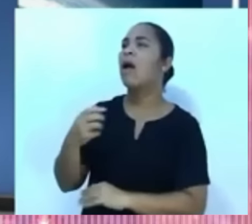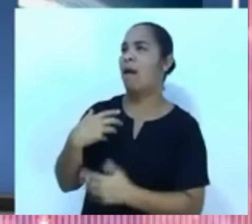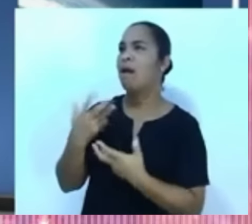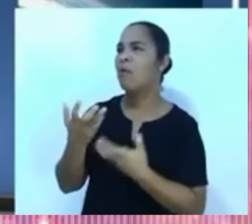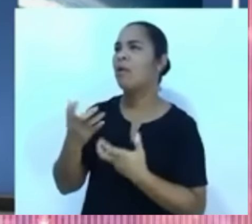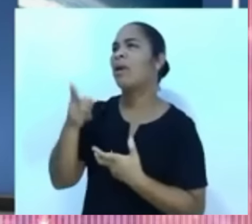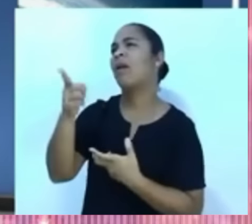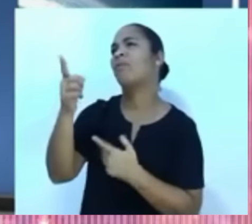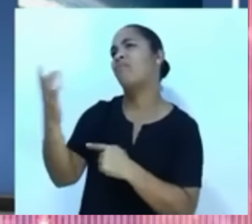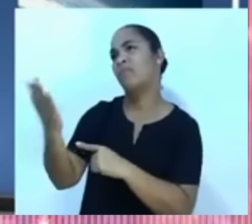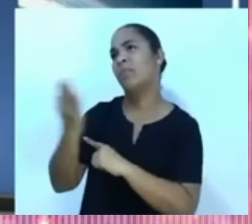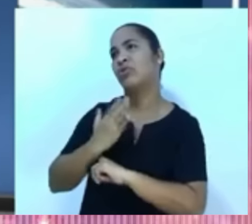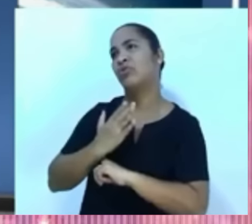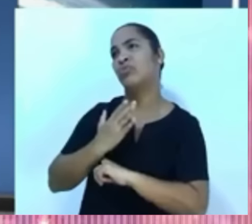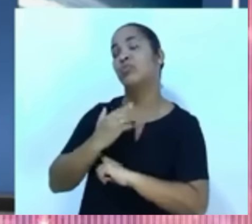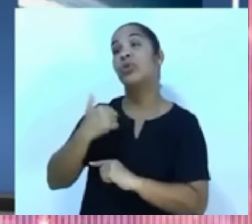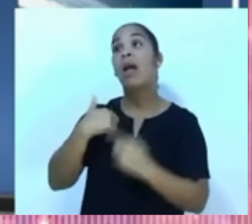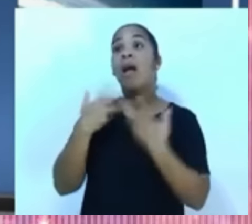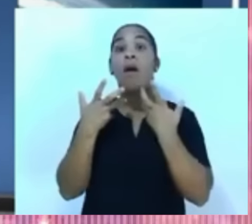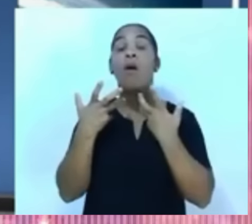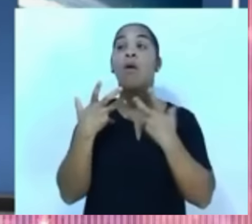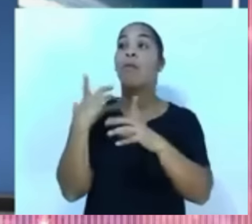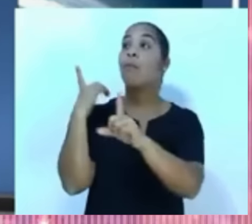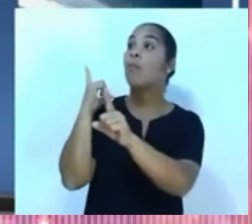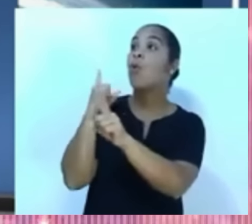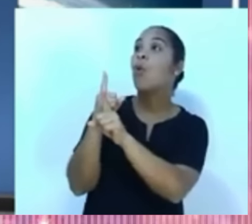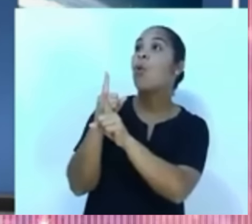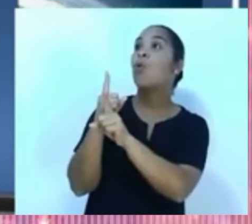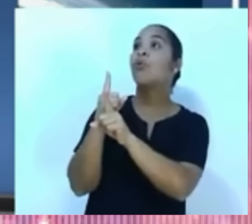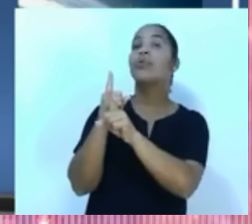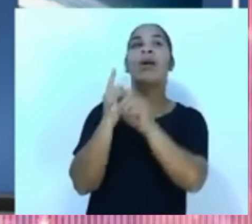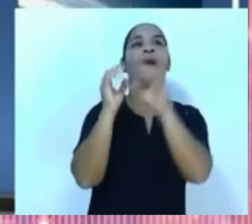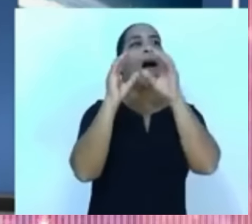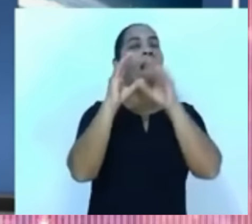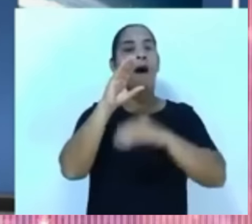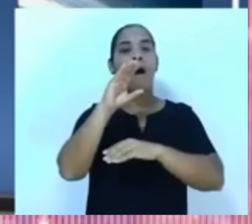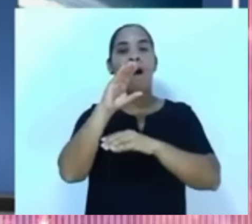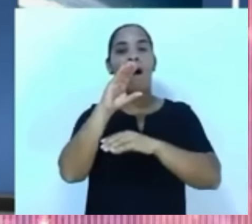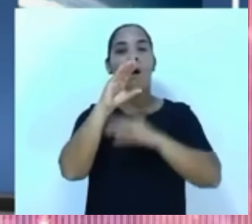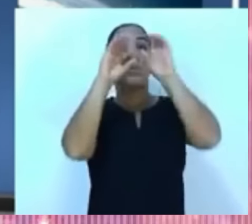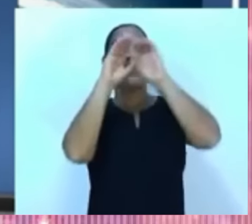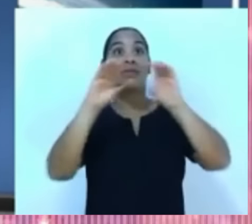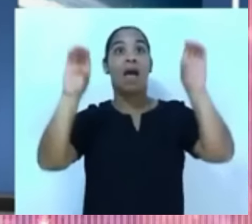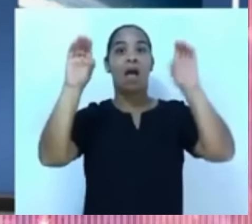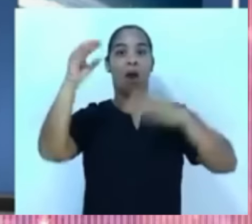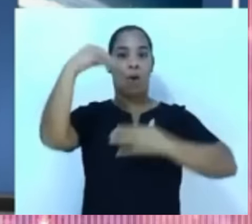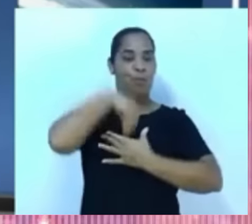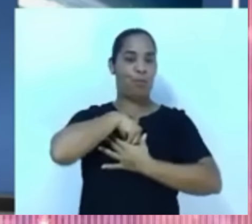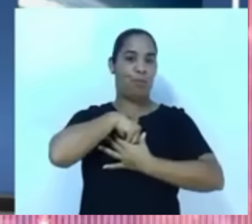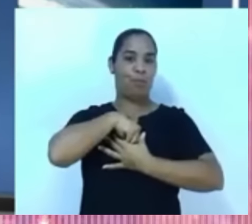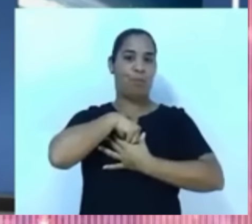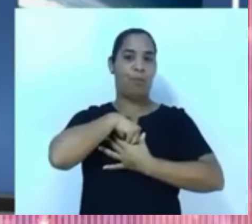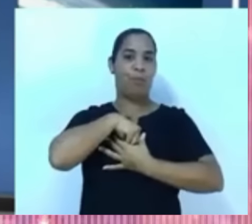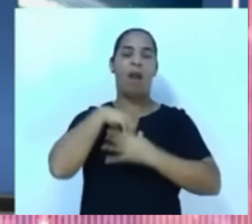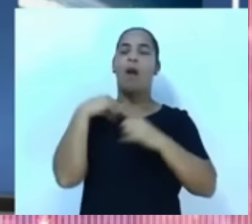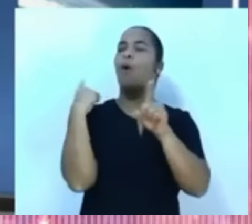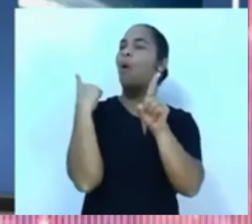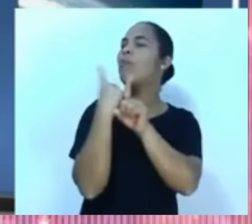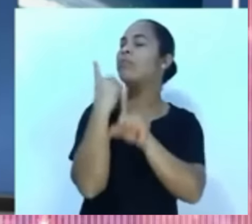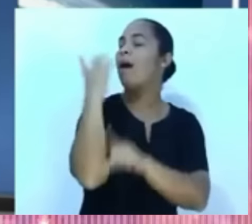ajudes a encontrar o céu dentro de mim a encontrar a beleza a harmonia